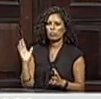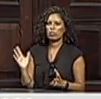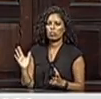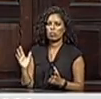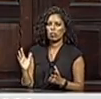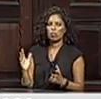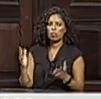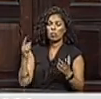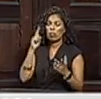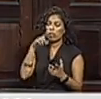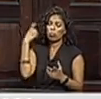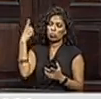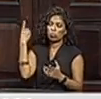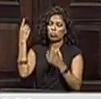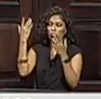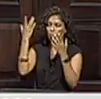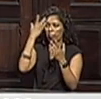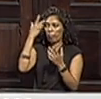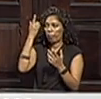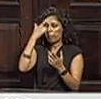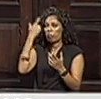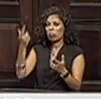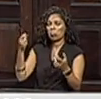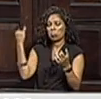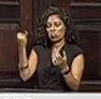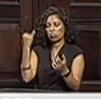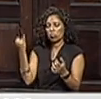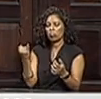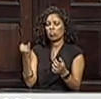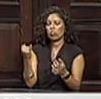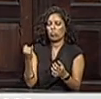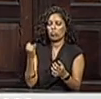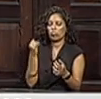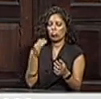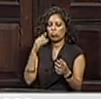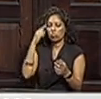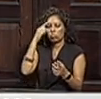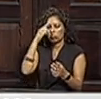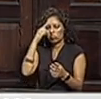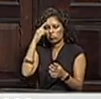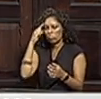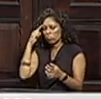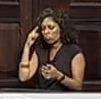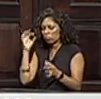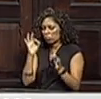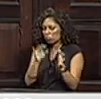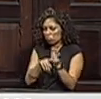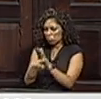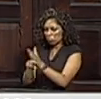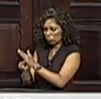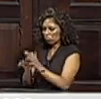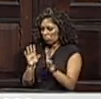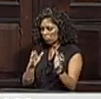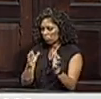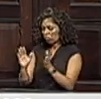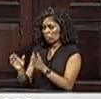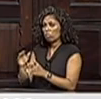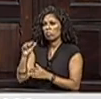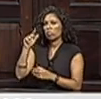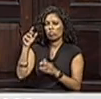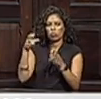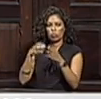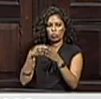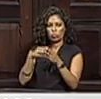de vanguarda e que vai na contramão exatamente daquilo que acontece na Câmara Federal e no Congresso Nacional. A Alerj